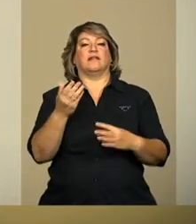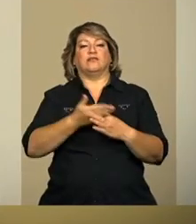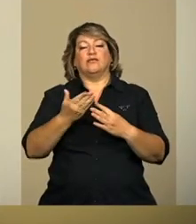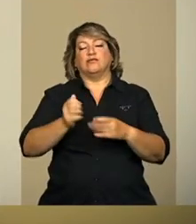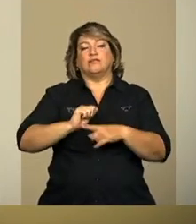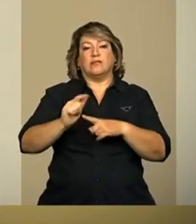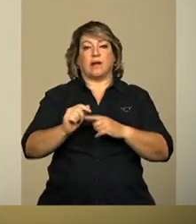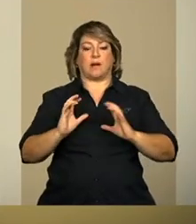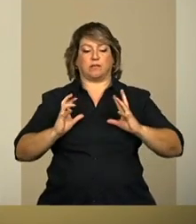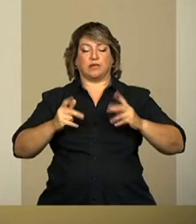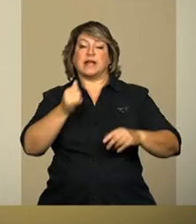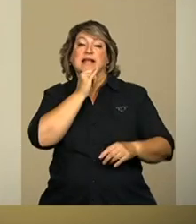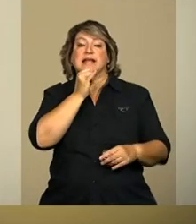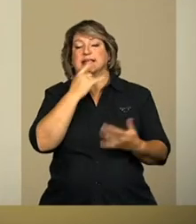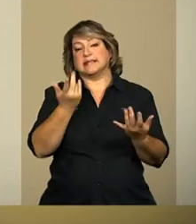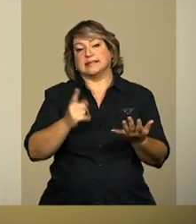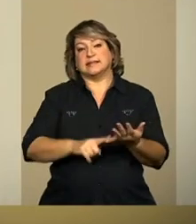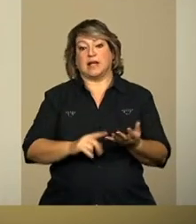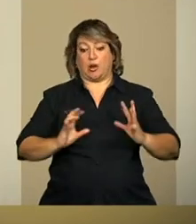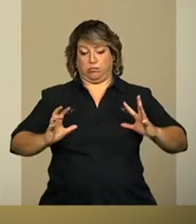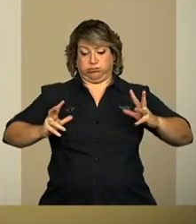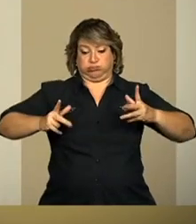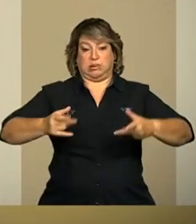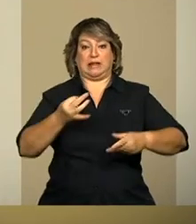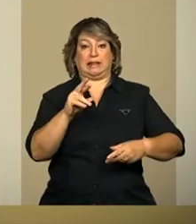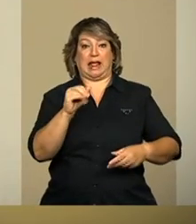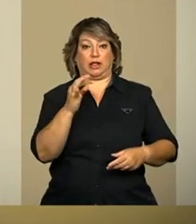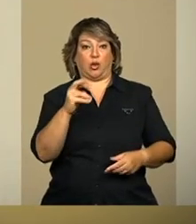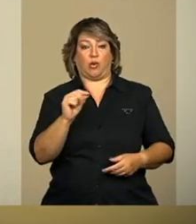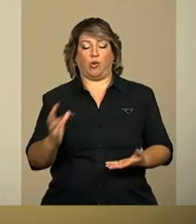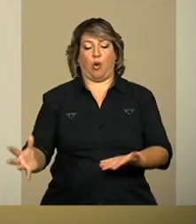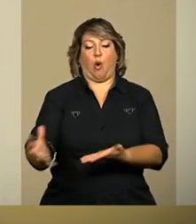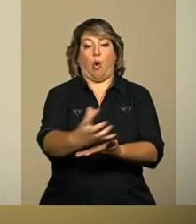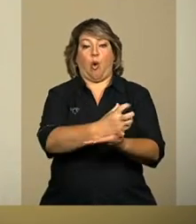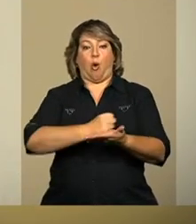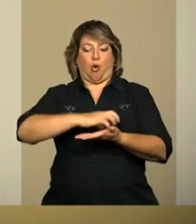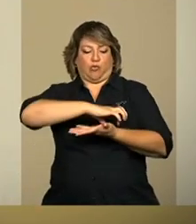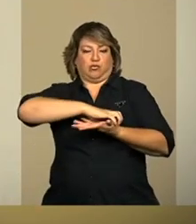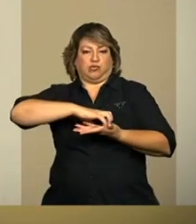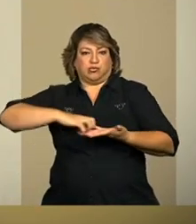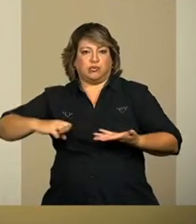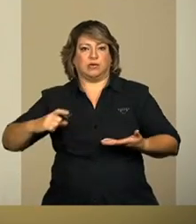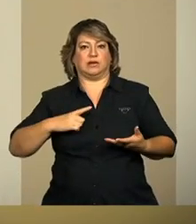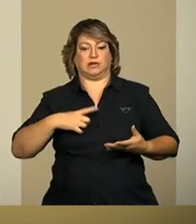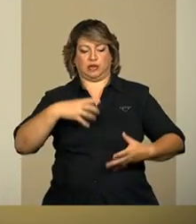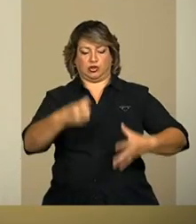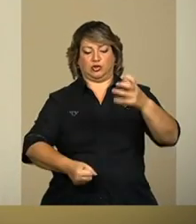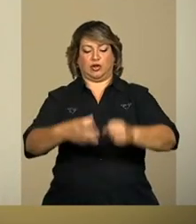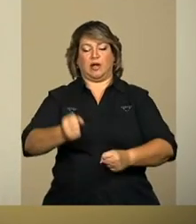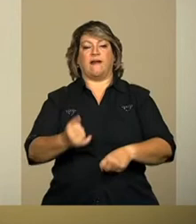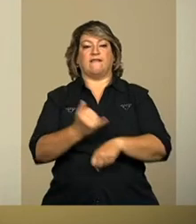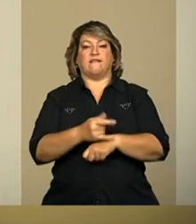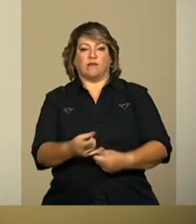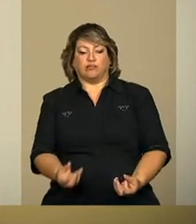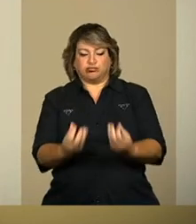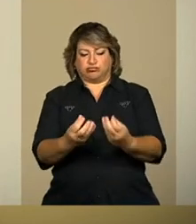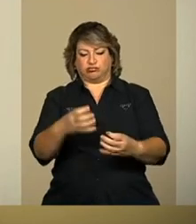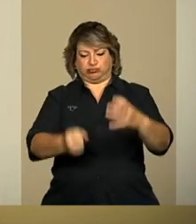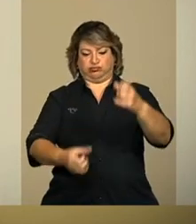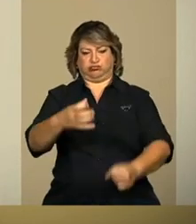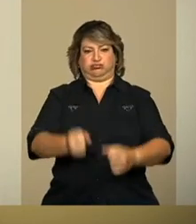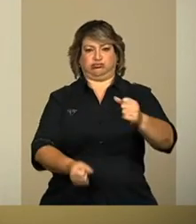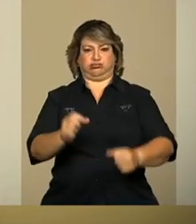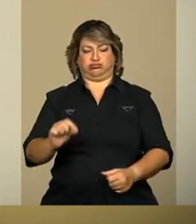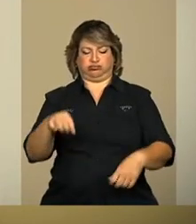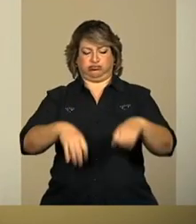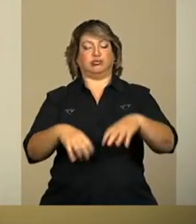compra de máquinas como por exemplo tratores colhetadeira Ordenhadeiras mecânicas resfriadores de leite Luciano que são